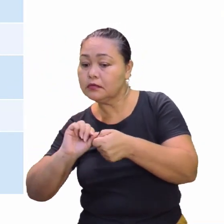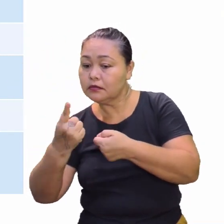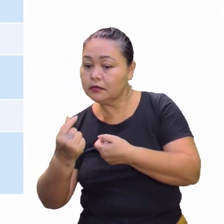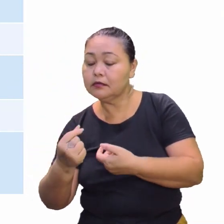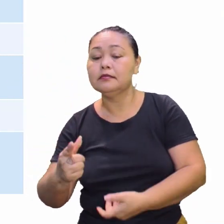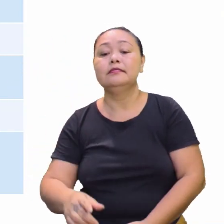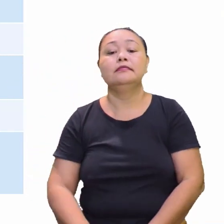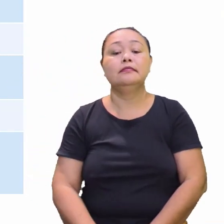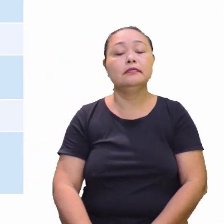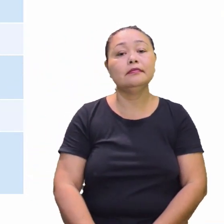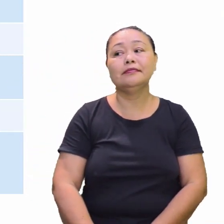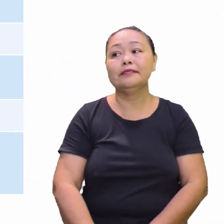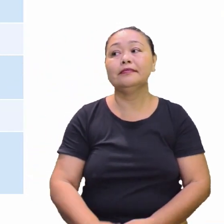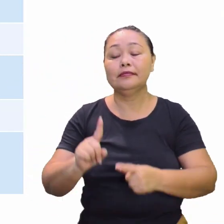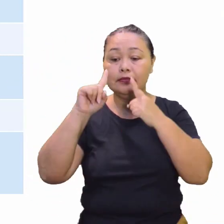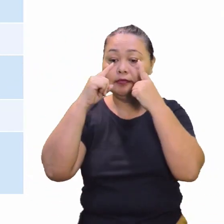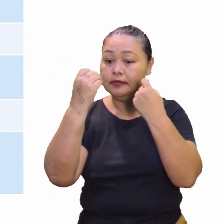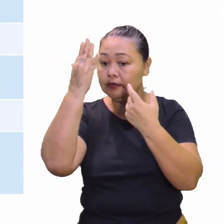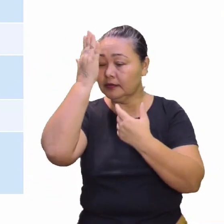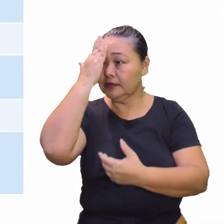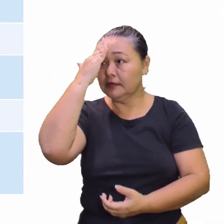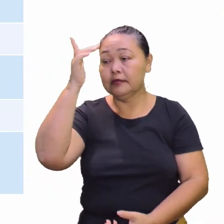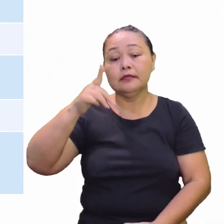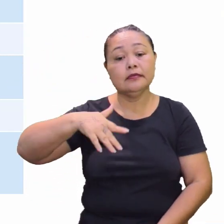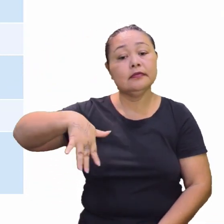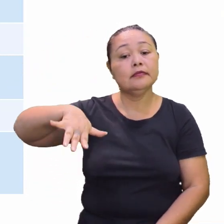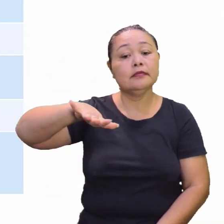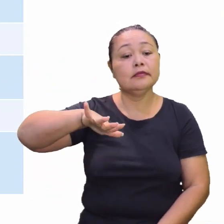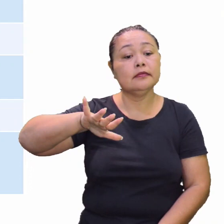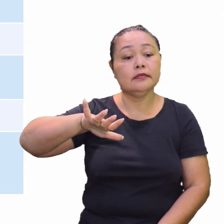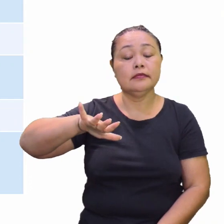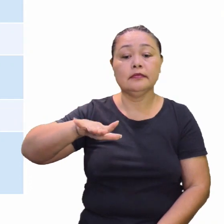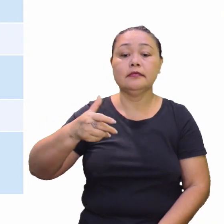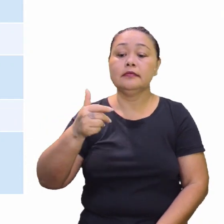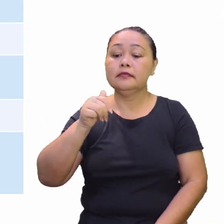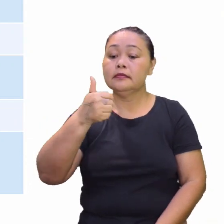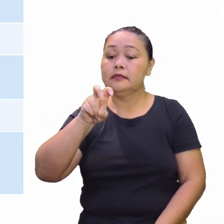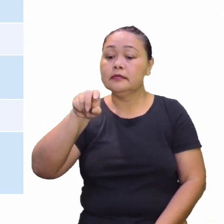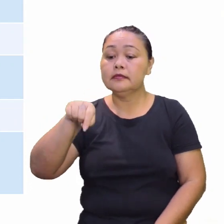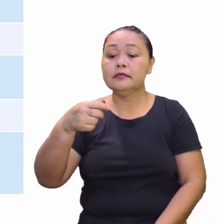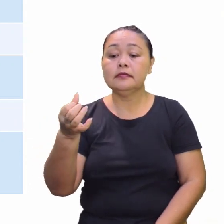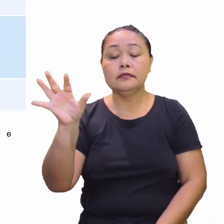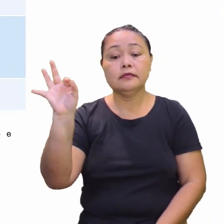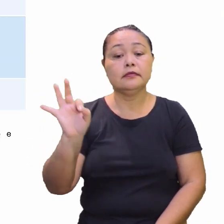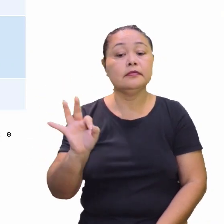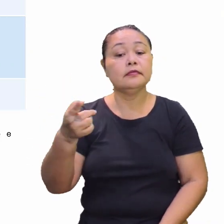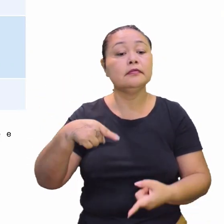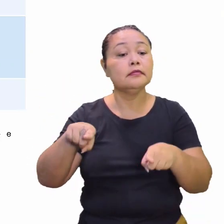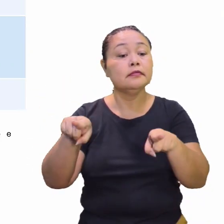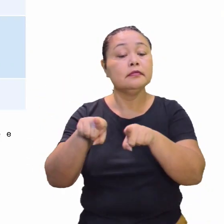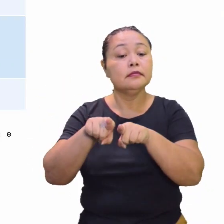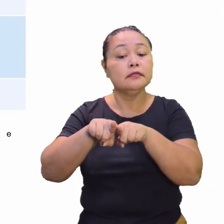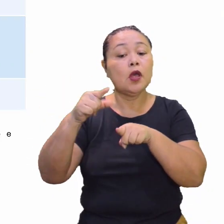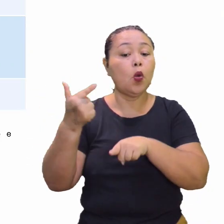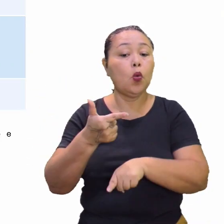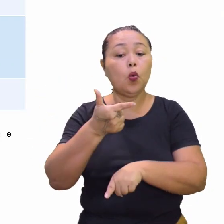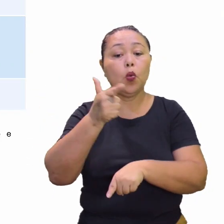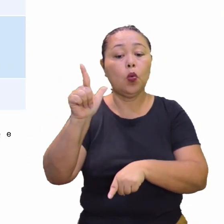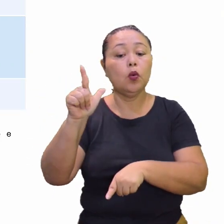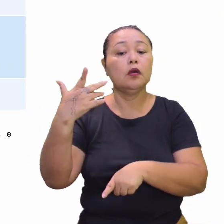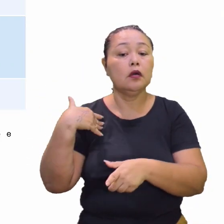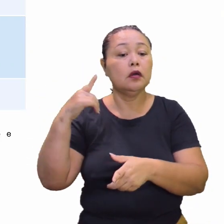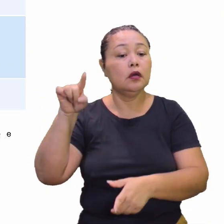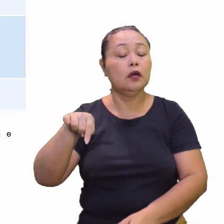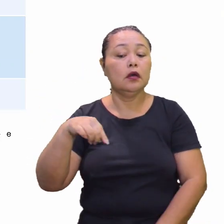Isso é interessante, sabe? Muito bem. E outra aqui, ó. Então, aqui a gente tem o serviço 15,6%, mas tem outra atividade que é